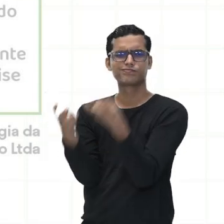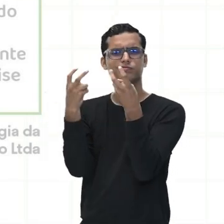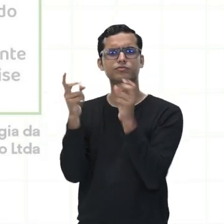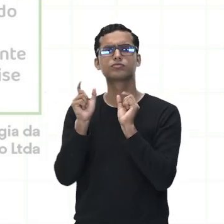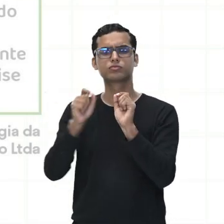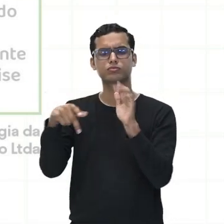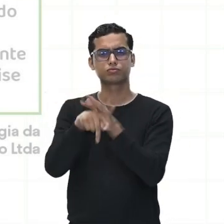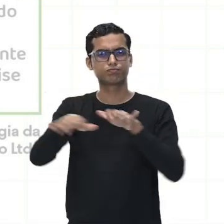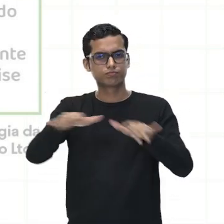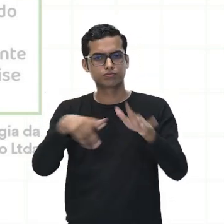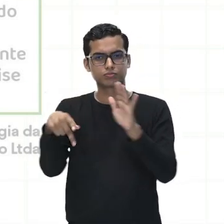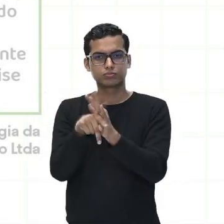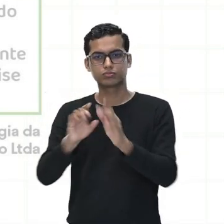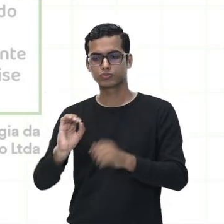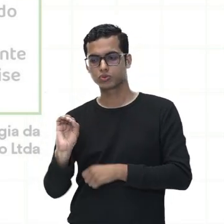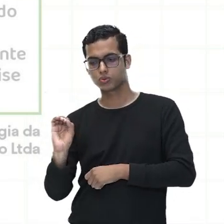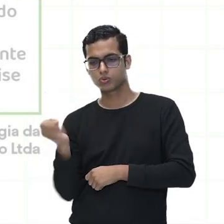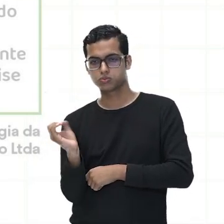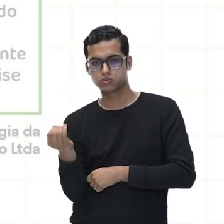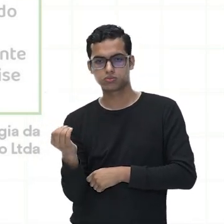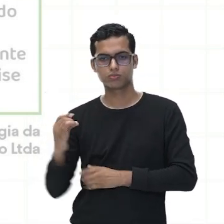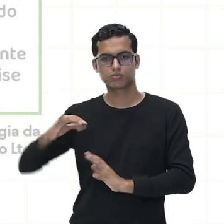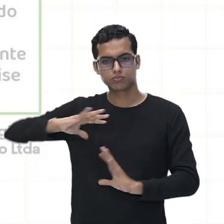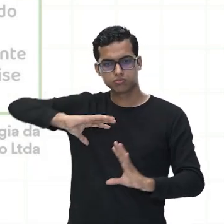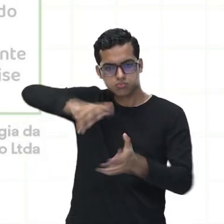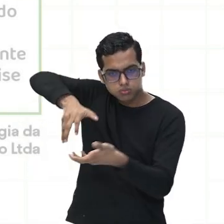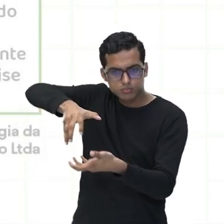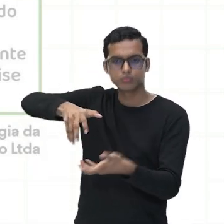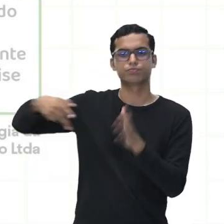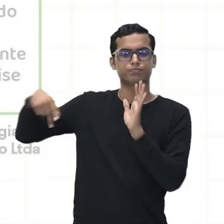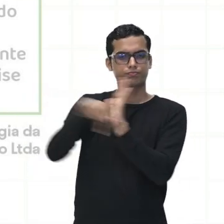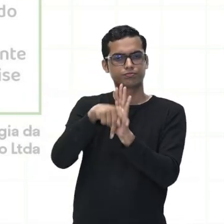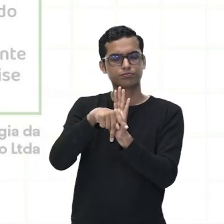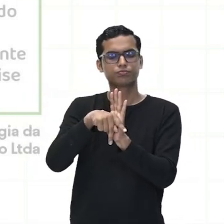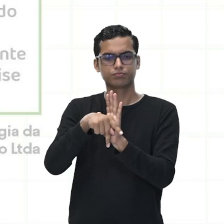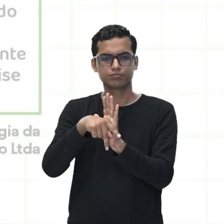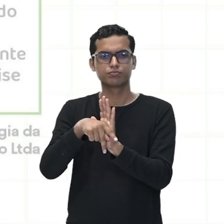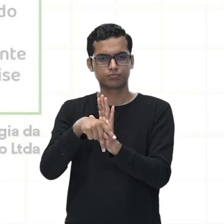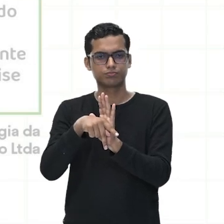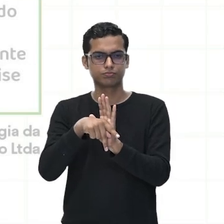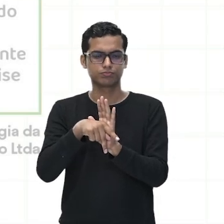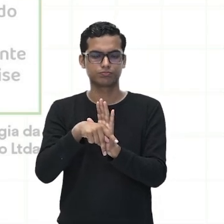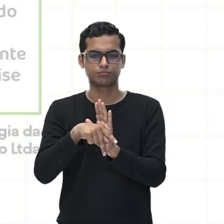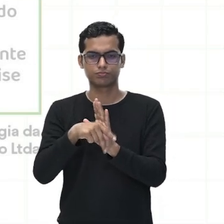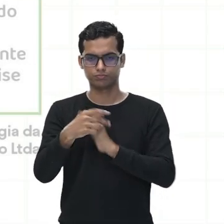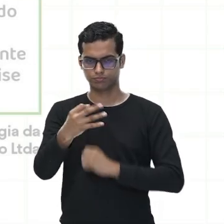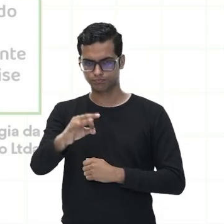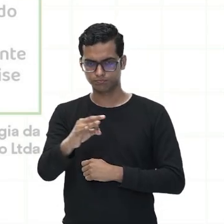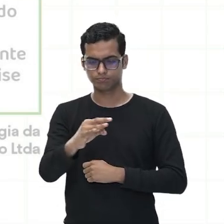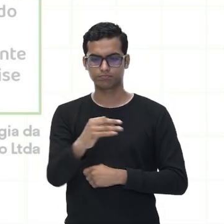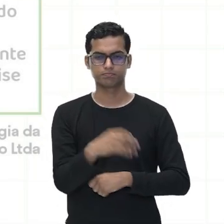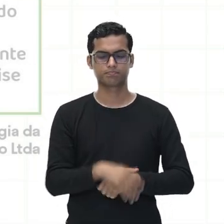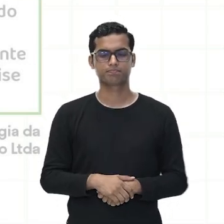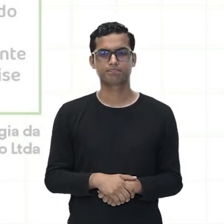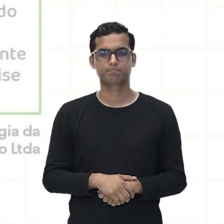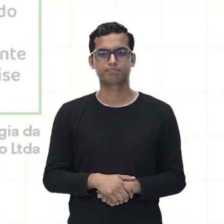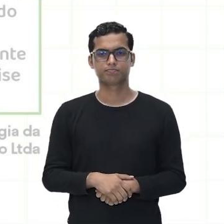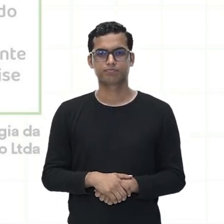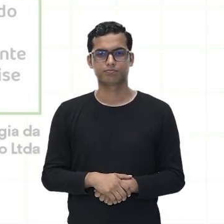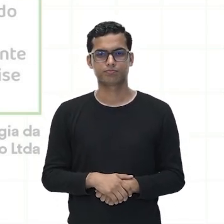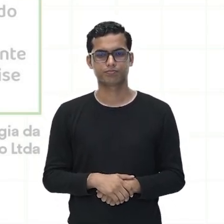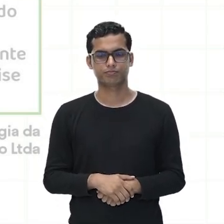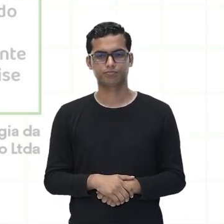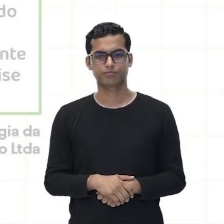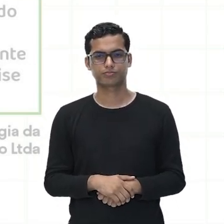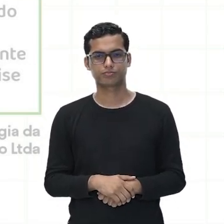de rotação do nosso planeta, certo? E ali a gente geralmente acredita que